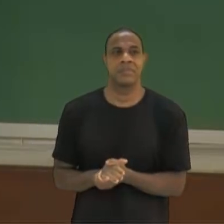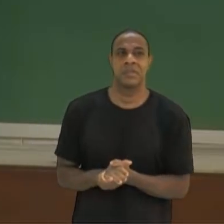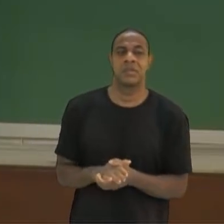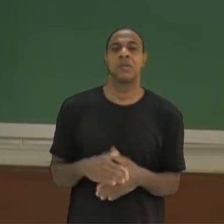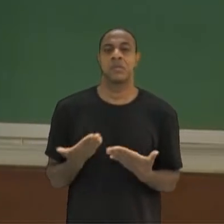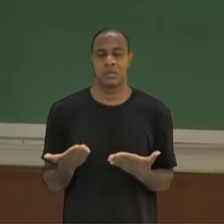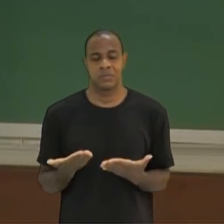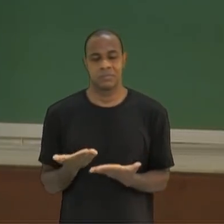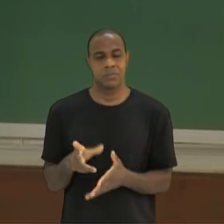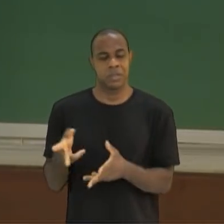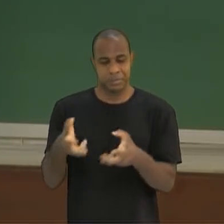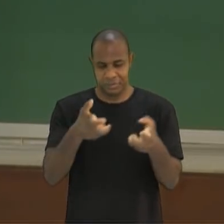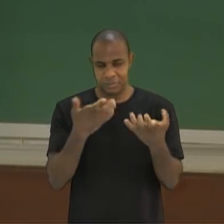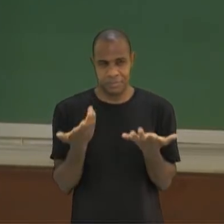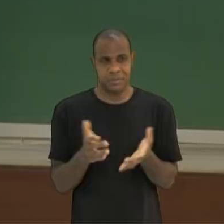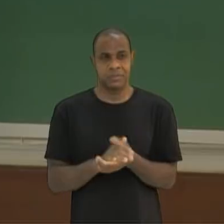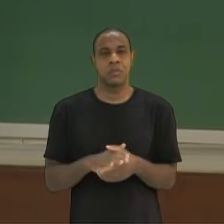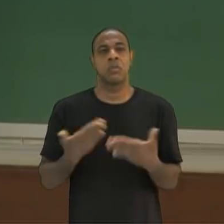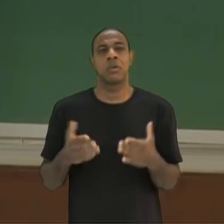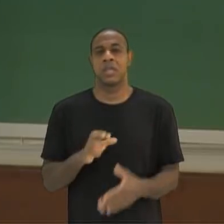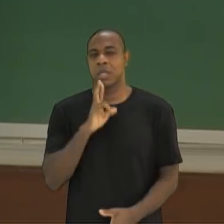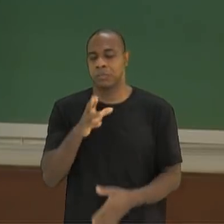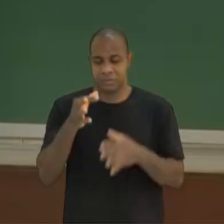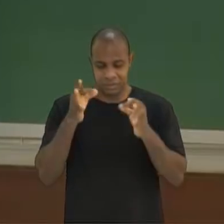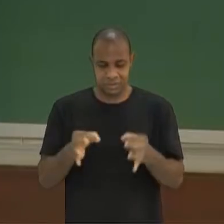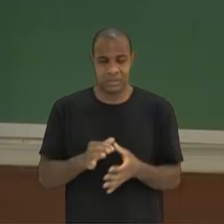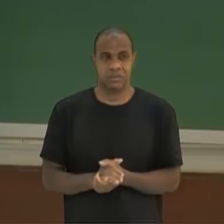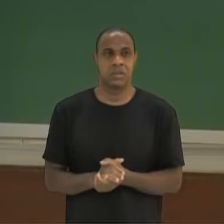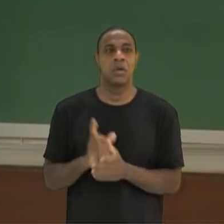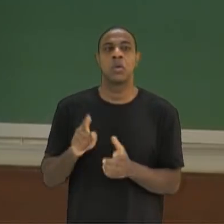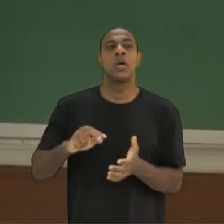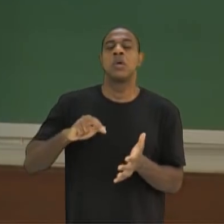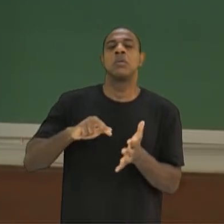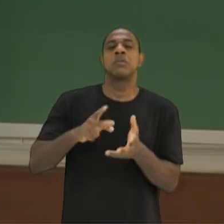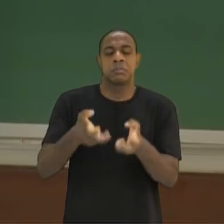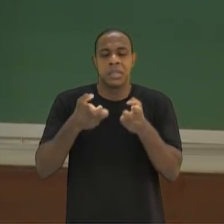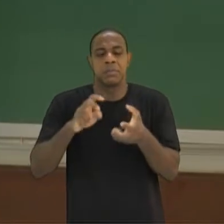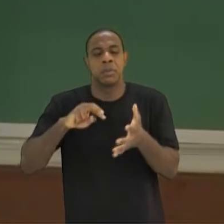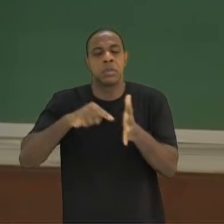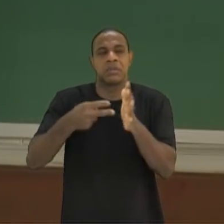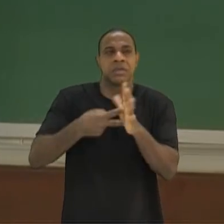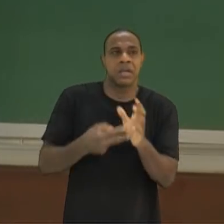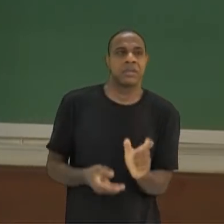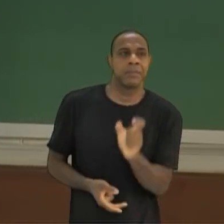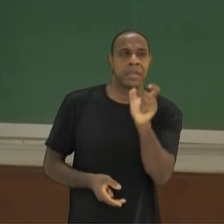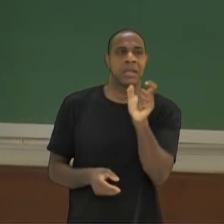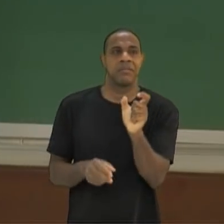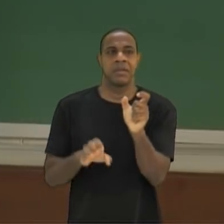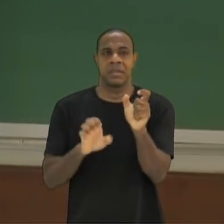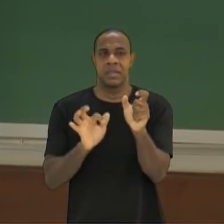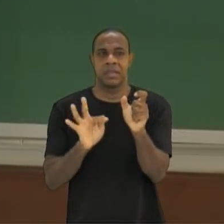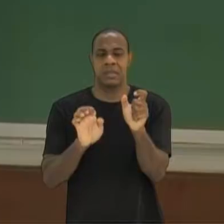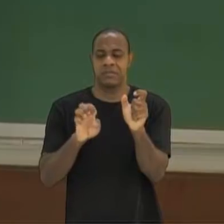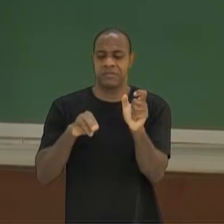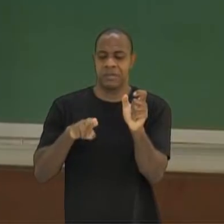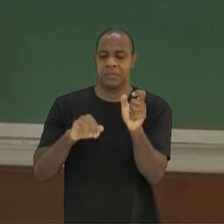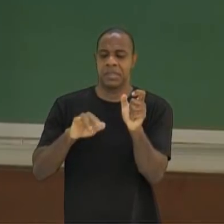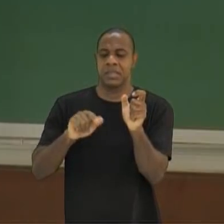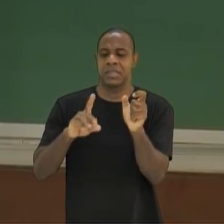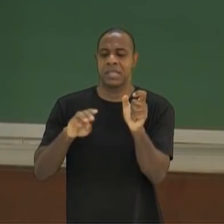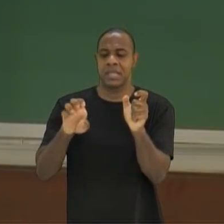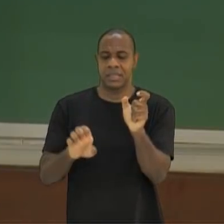que é a jogada aí entre o que significa efemeridade e fez a correlação com o texto. Muito bem. Seguindo